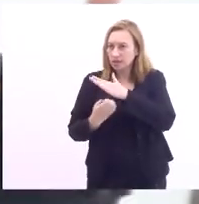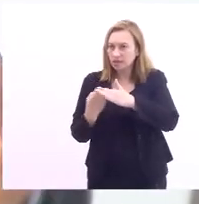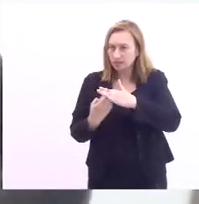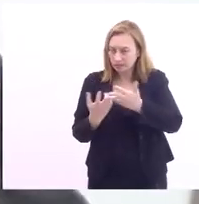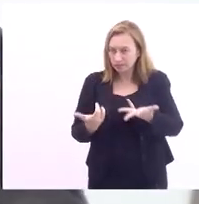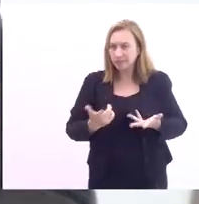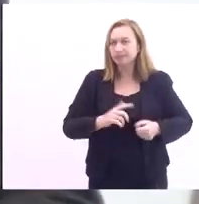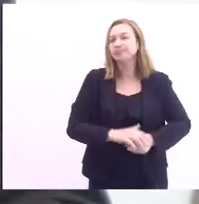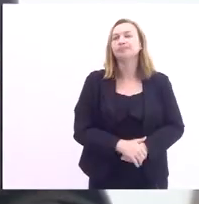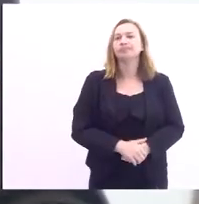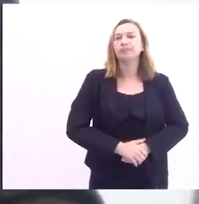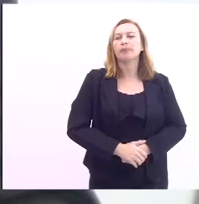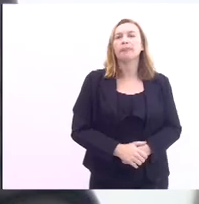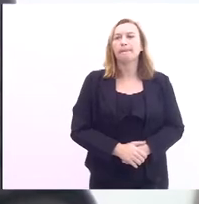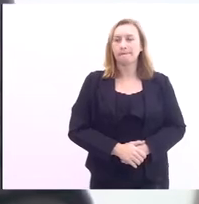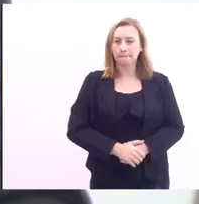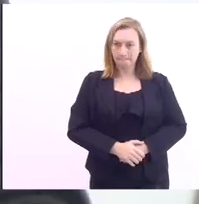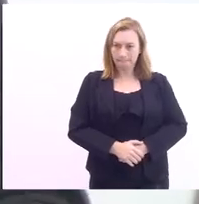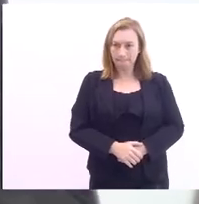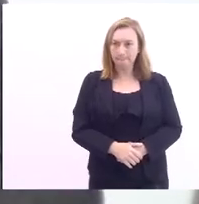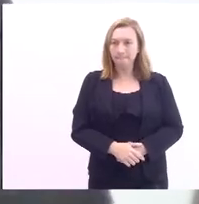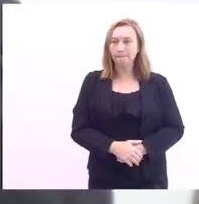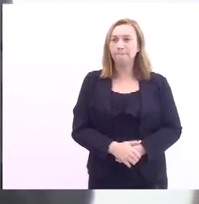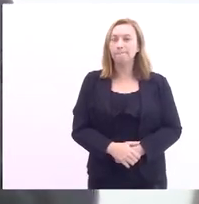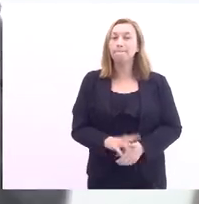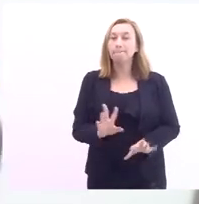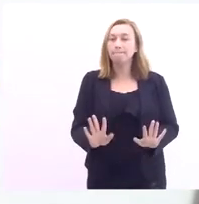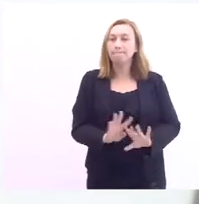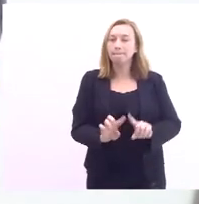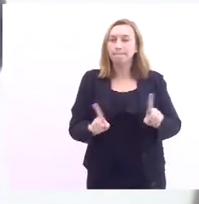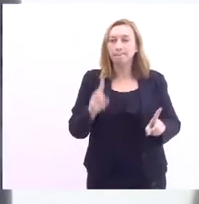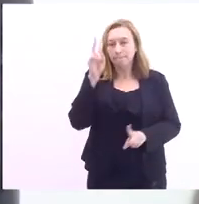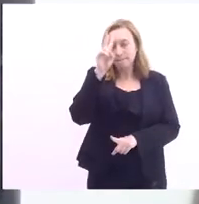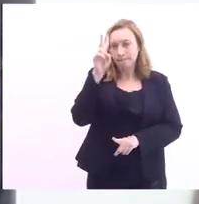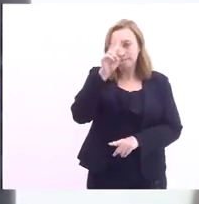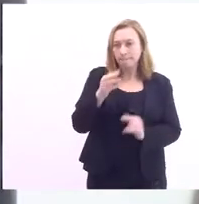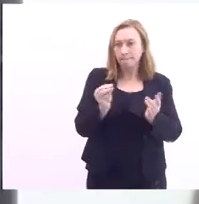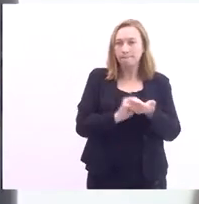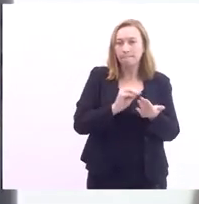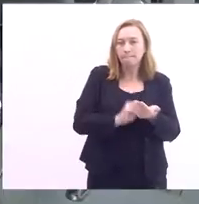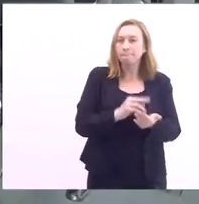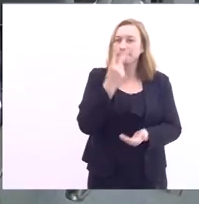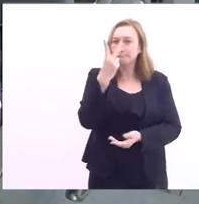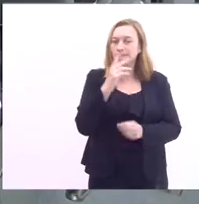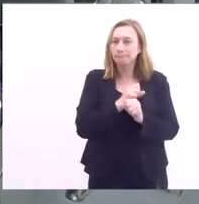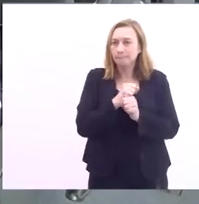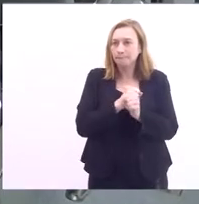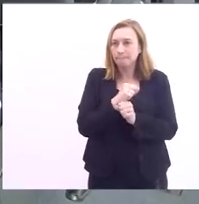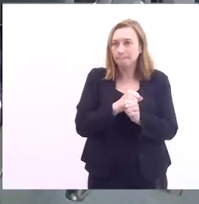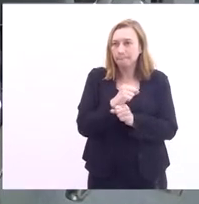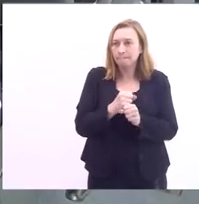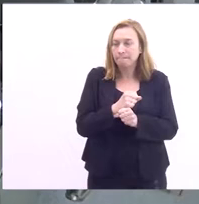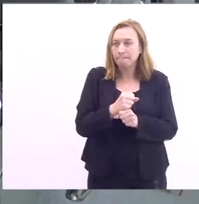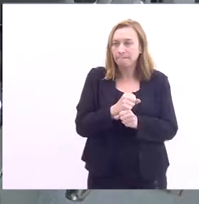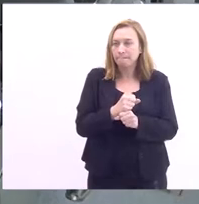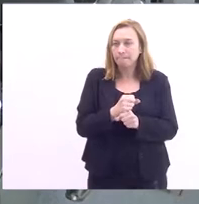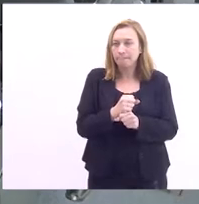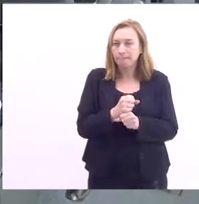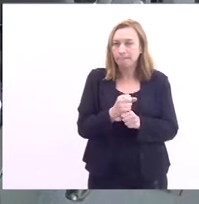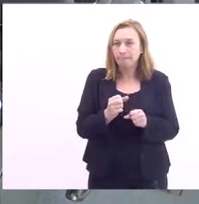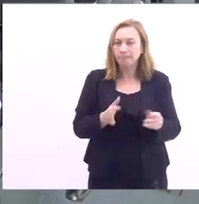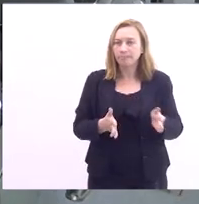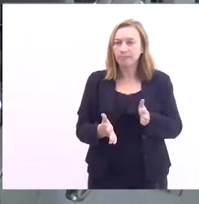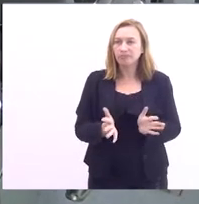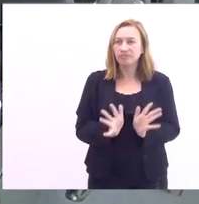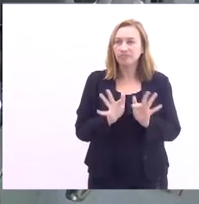transparecendo uma descortesia. É para lembrar que faltavam 2 anos para o vencimento da concessão